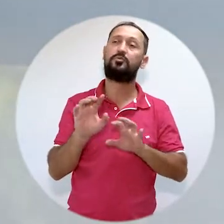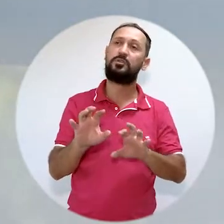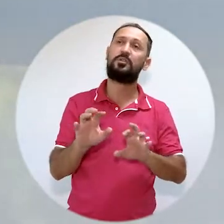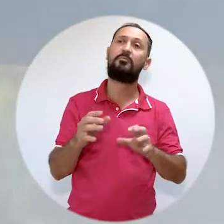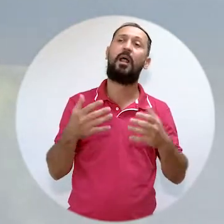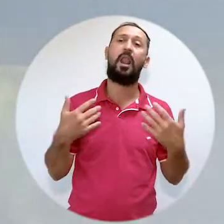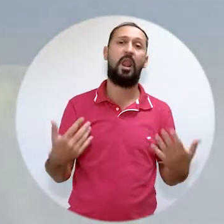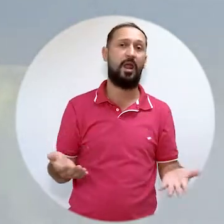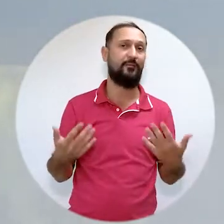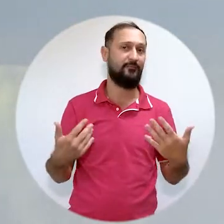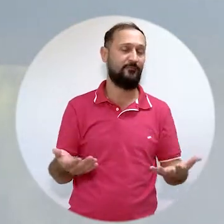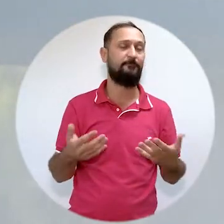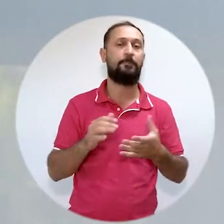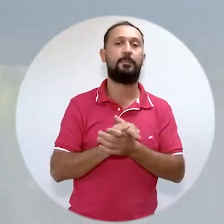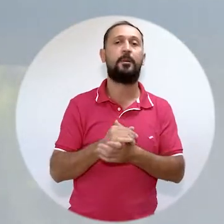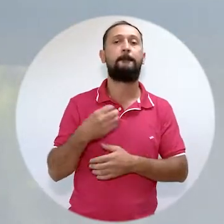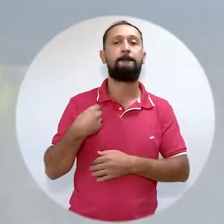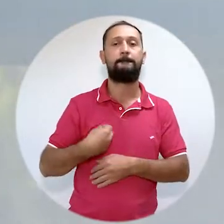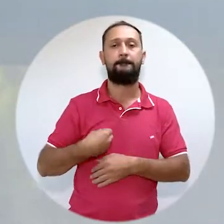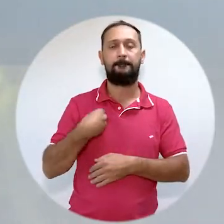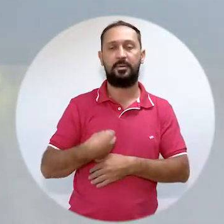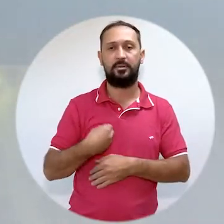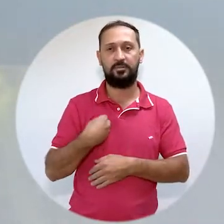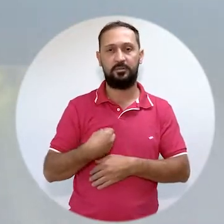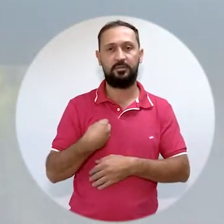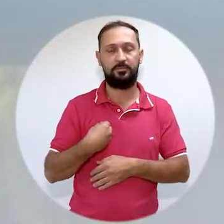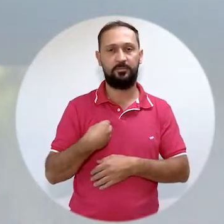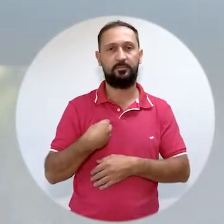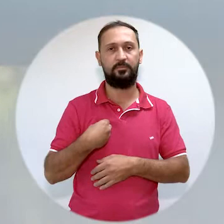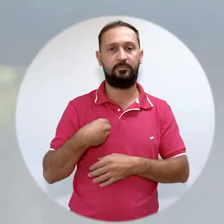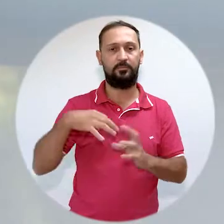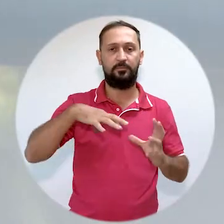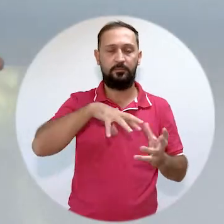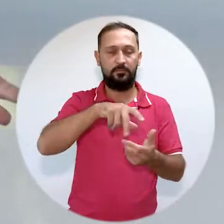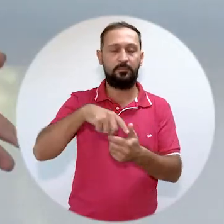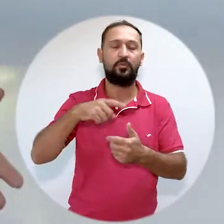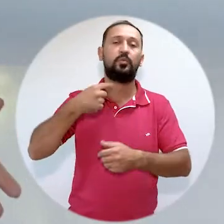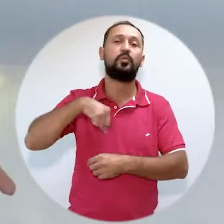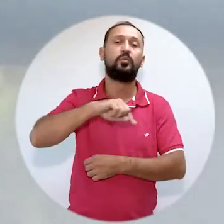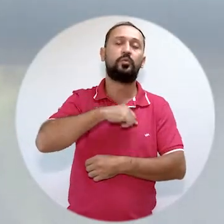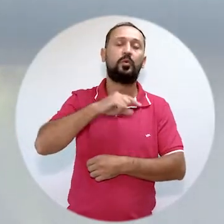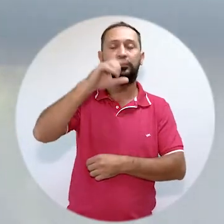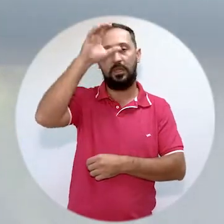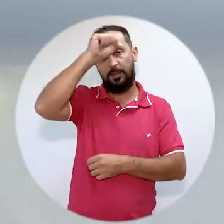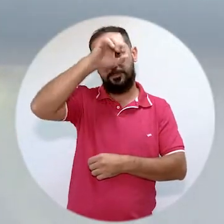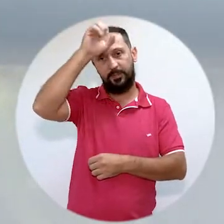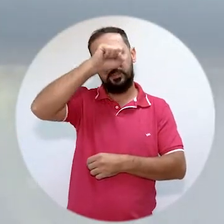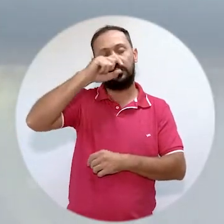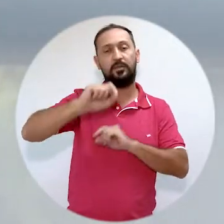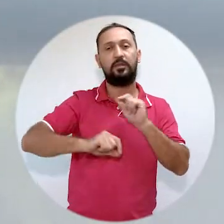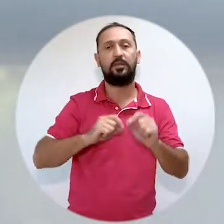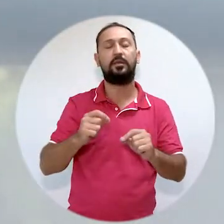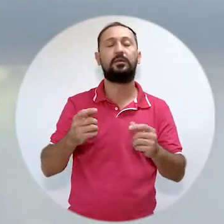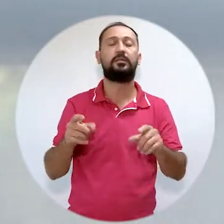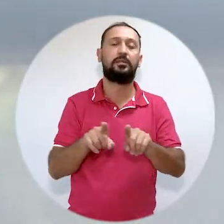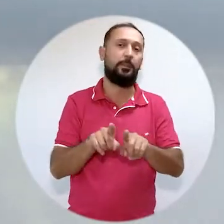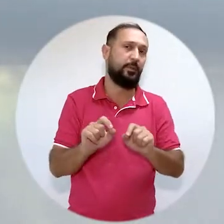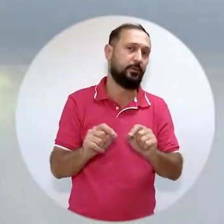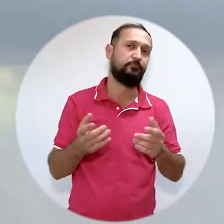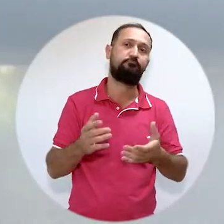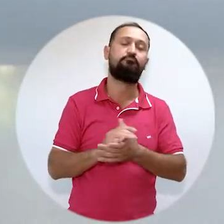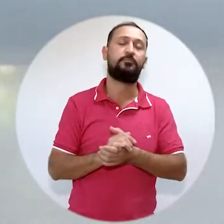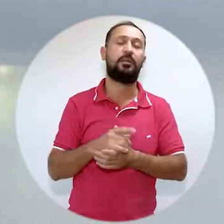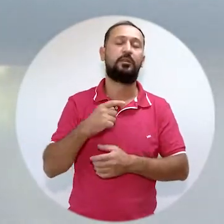forma mais leve. Eu acredito que isso faz parte da evolução até do planeta, não só nosso, a aprender a lidar.